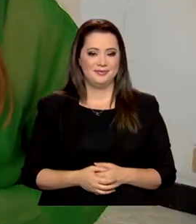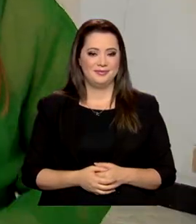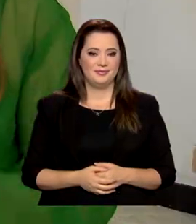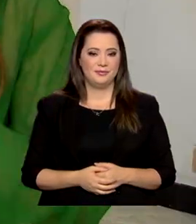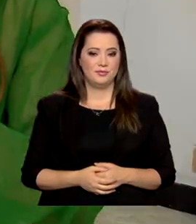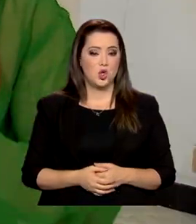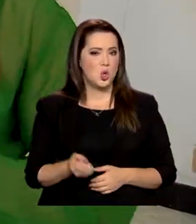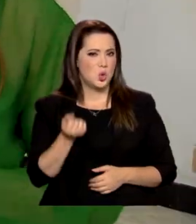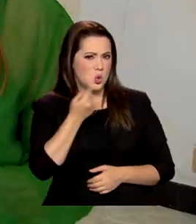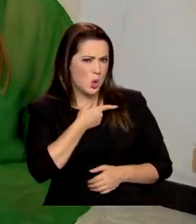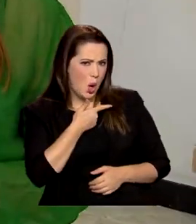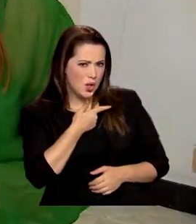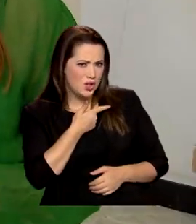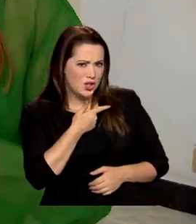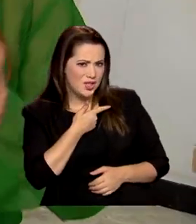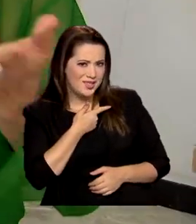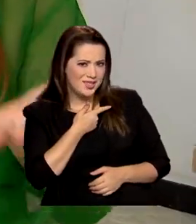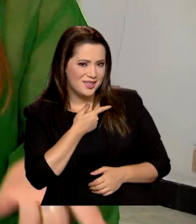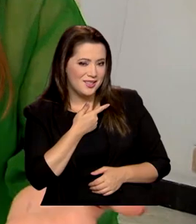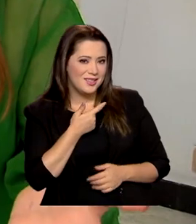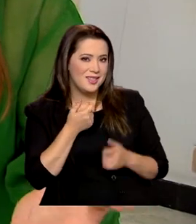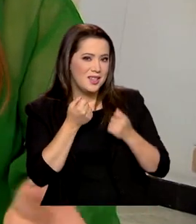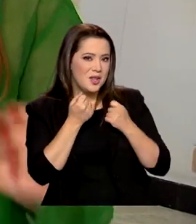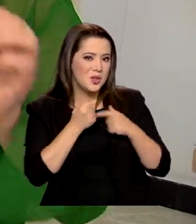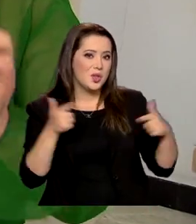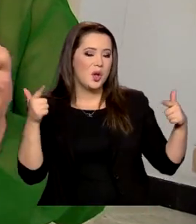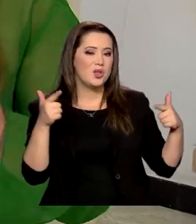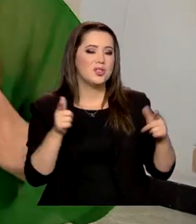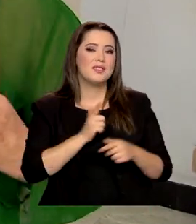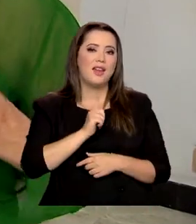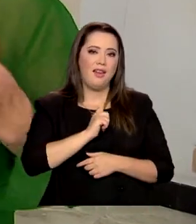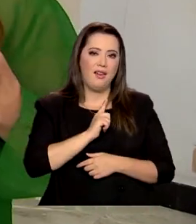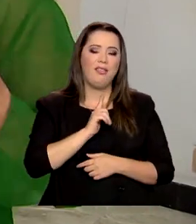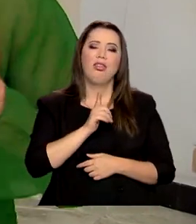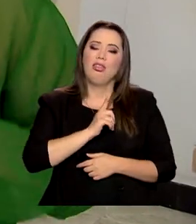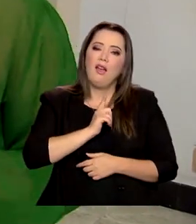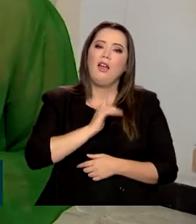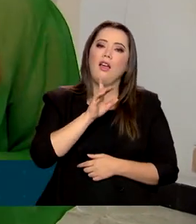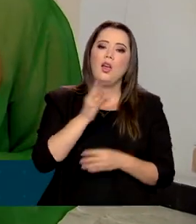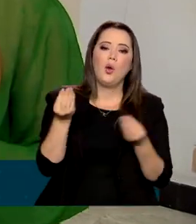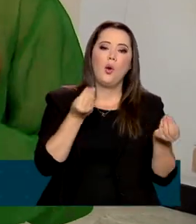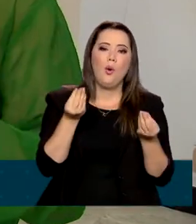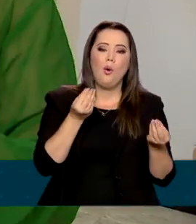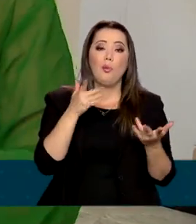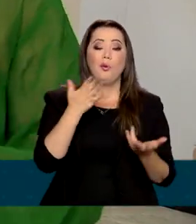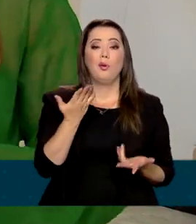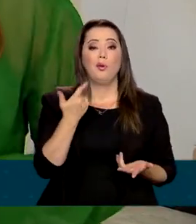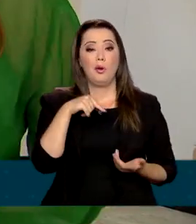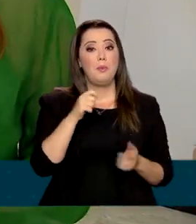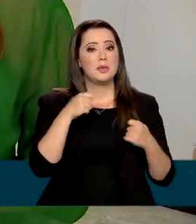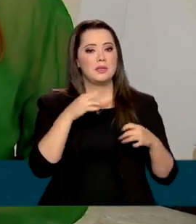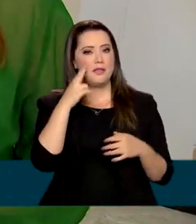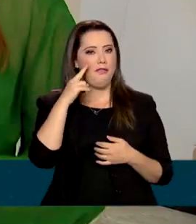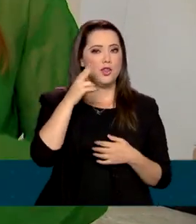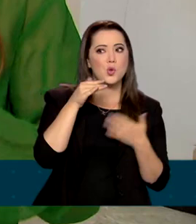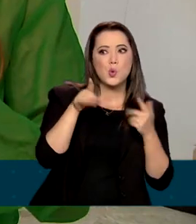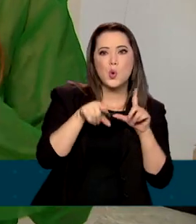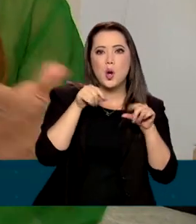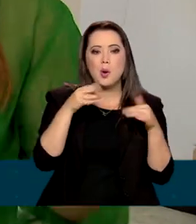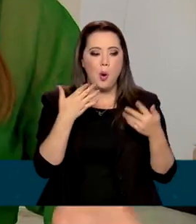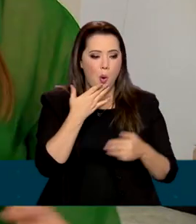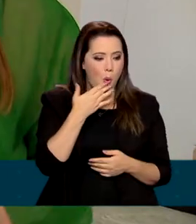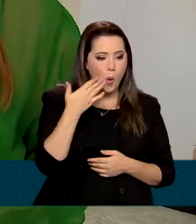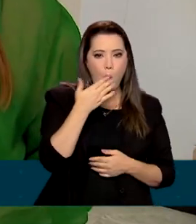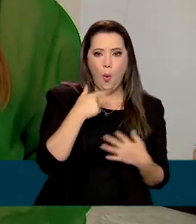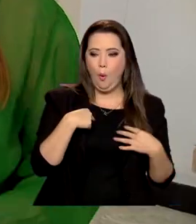Sorte tem quem acredita nela. E para atraí-la, vale até uma ajudinha na cor. Tudo isso na tentativa de ser